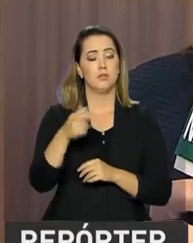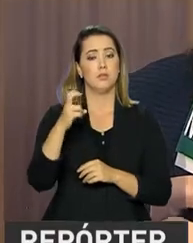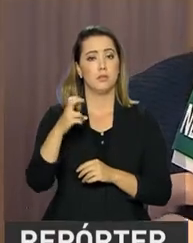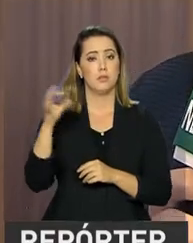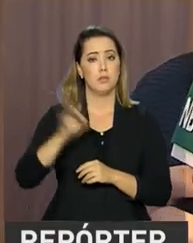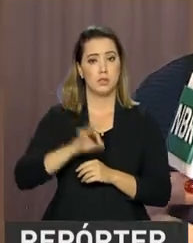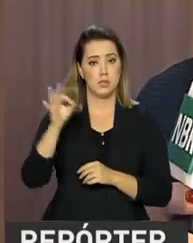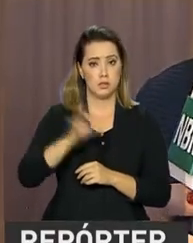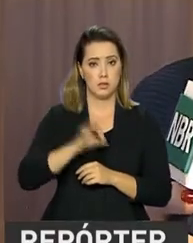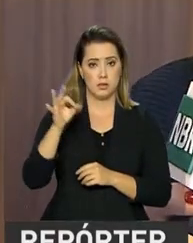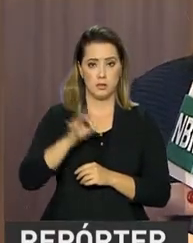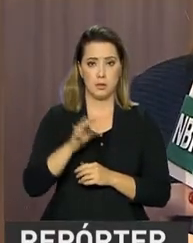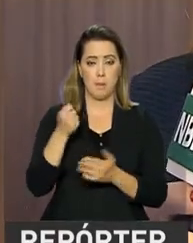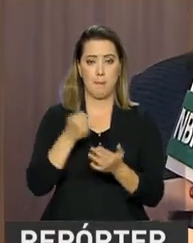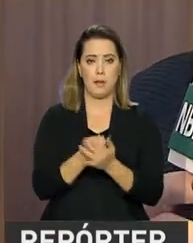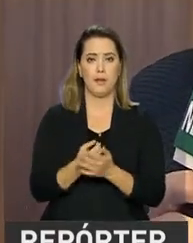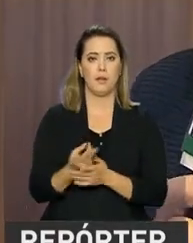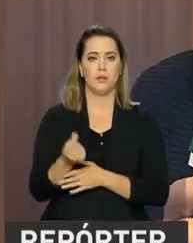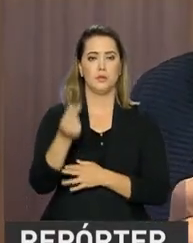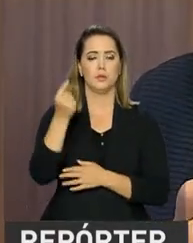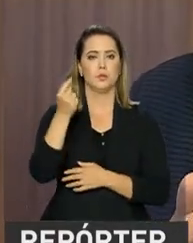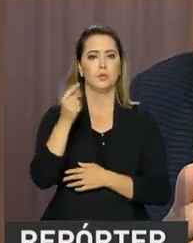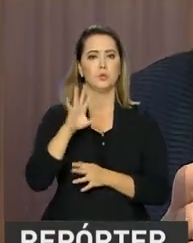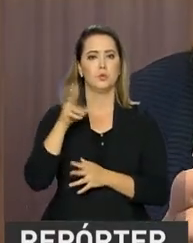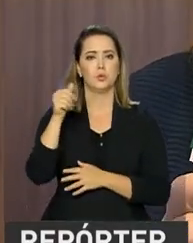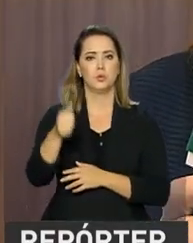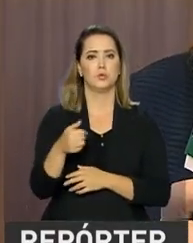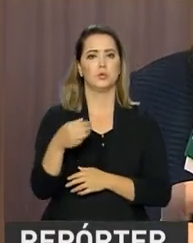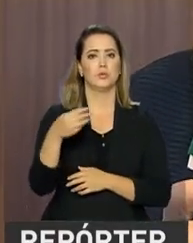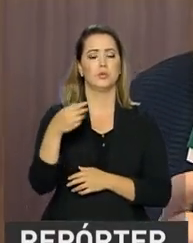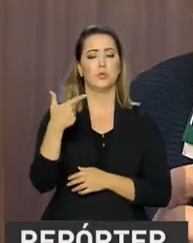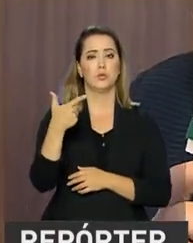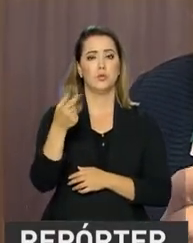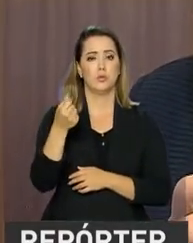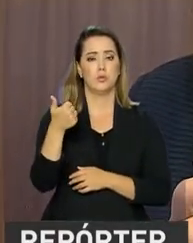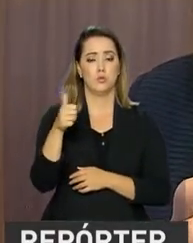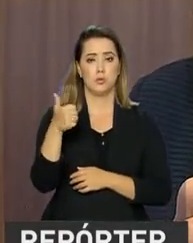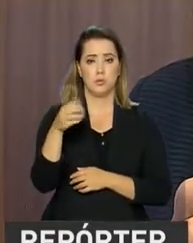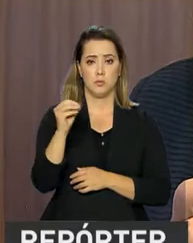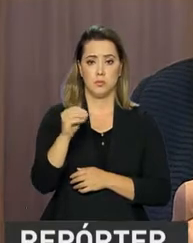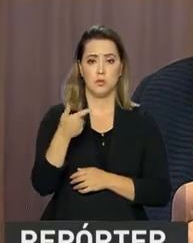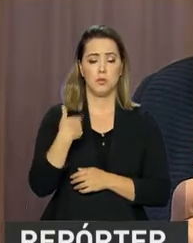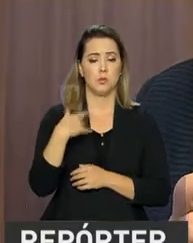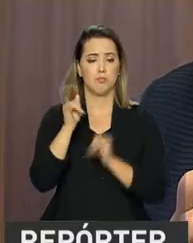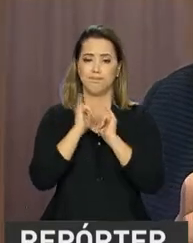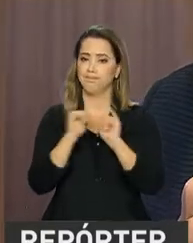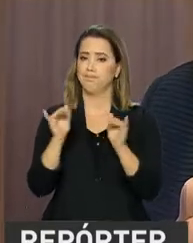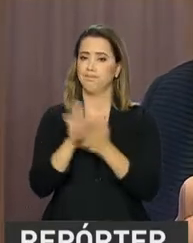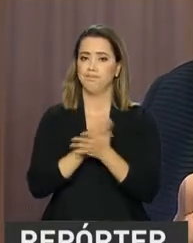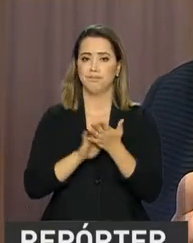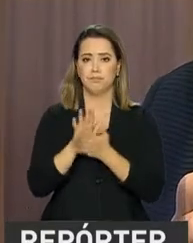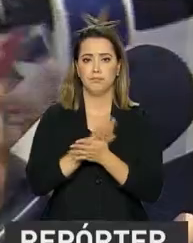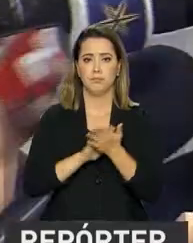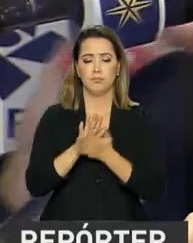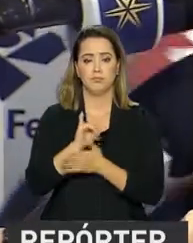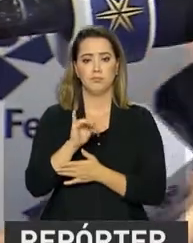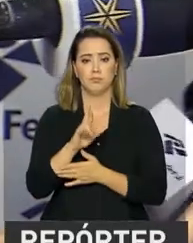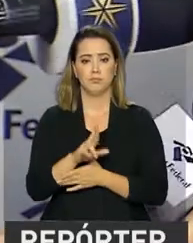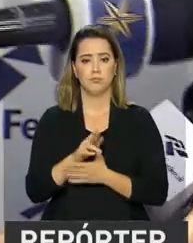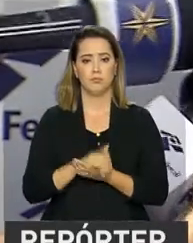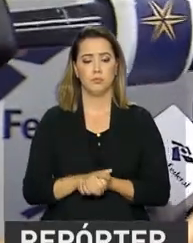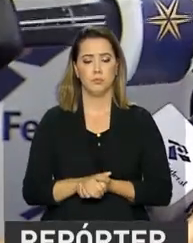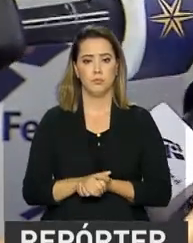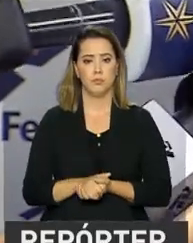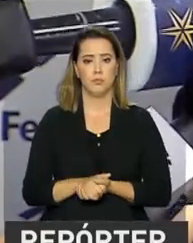pagar em dinheiro e deste total 2006 não declarar a aquisição ao imposto de renda o chama atenção